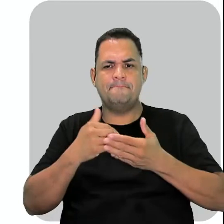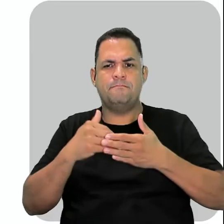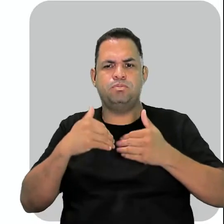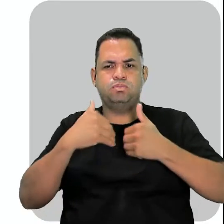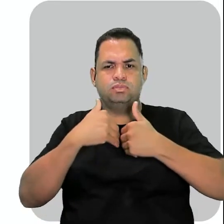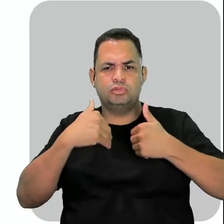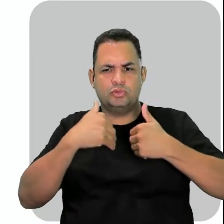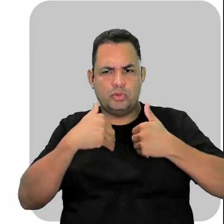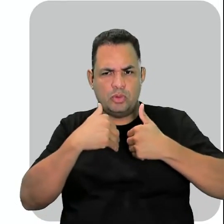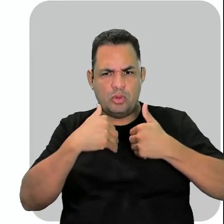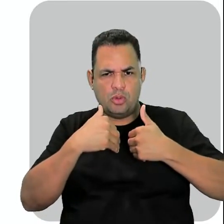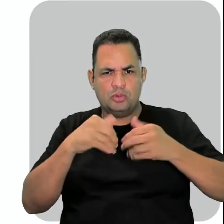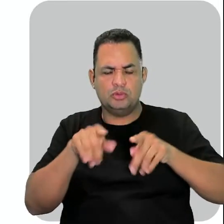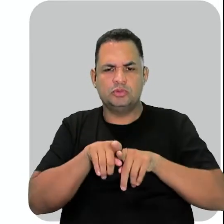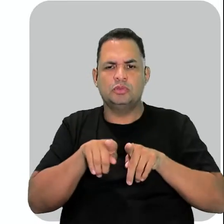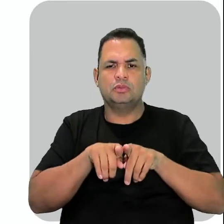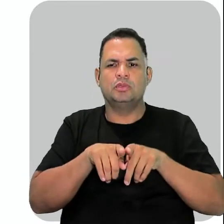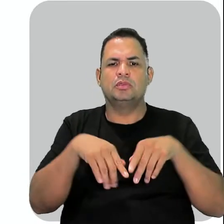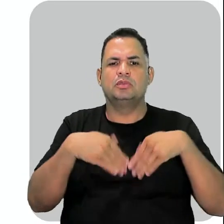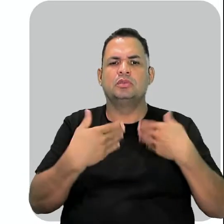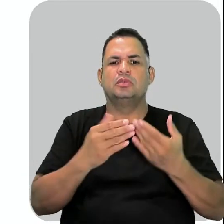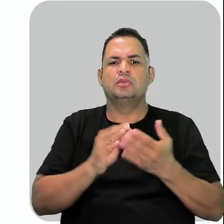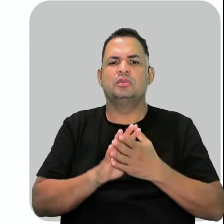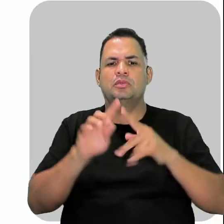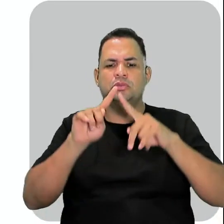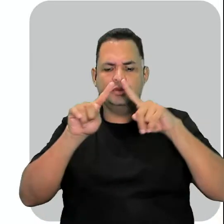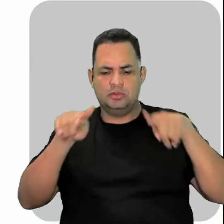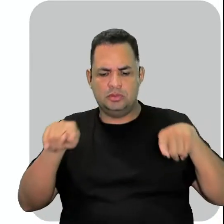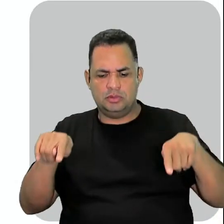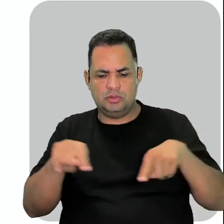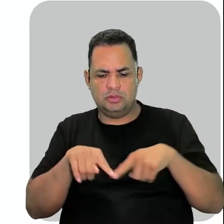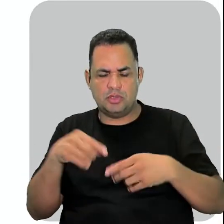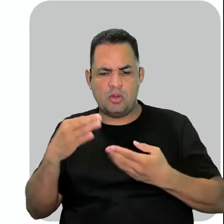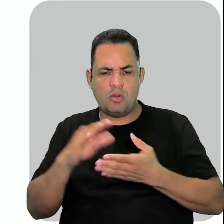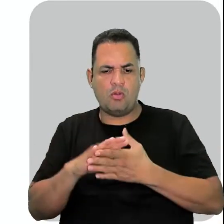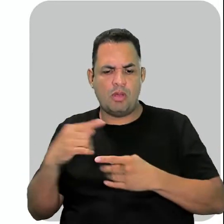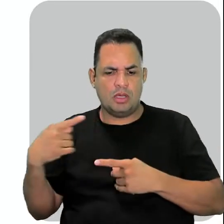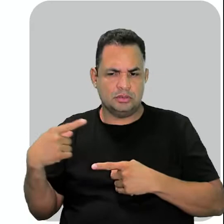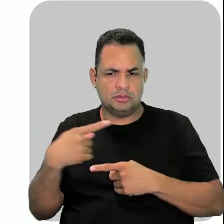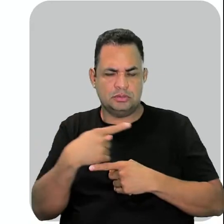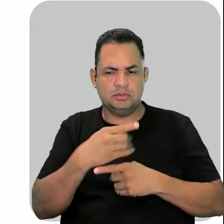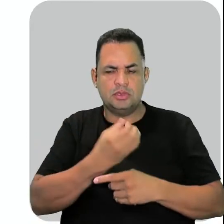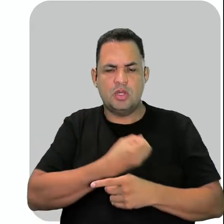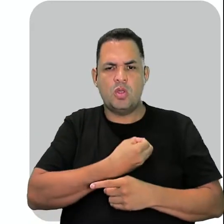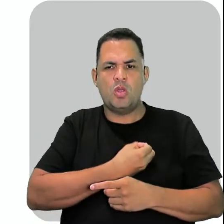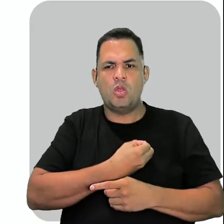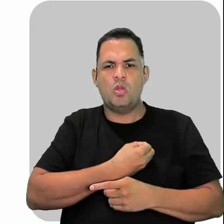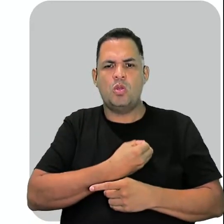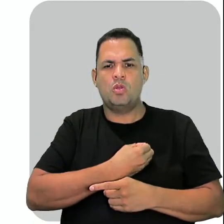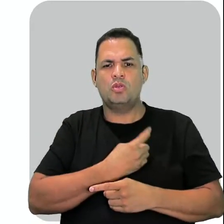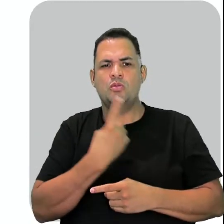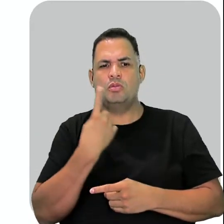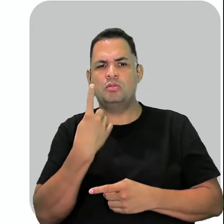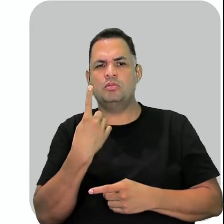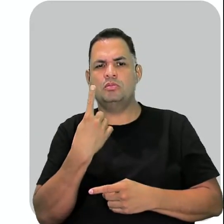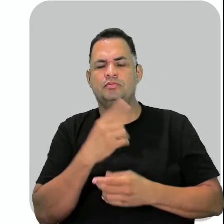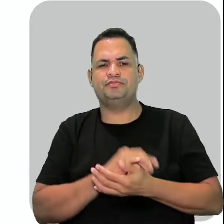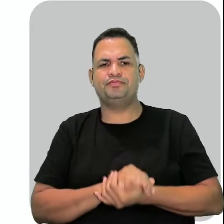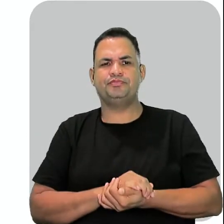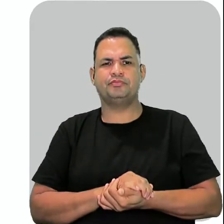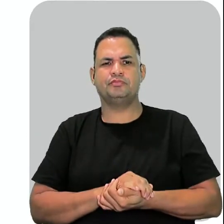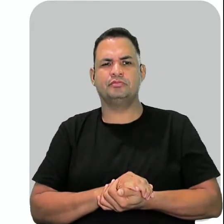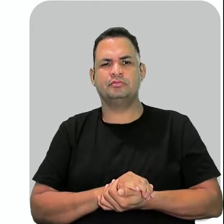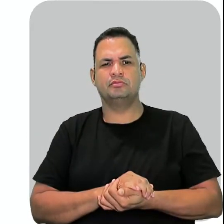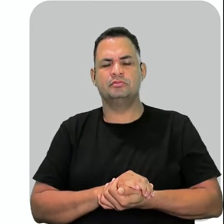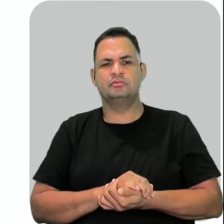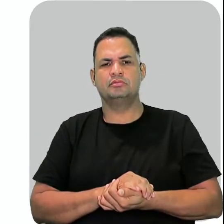dele, quando você vai olhar, tem um triângulozinho com seta, e ele tem uma numeração, ele vai ser o número 1. Toda